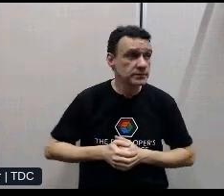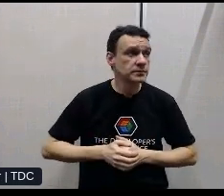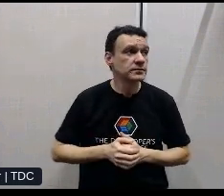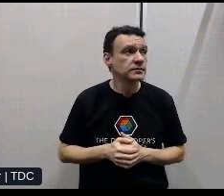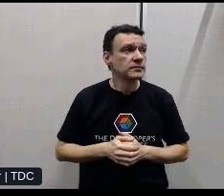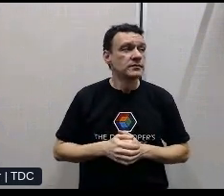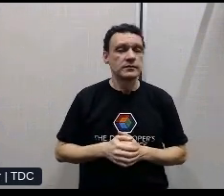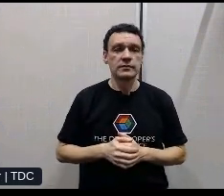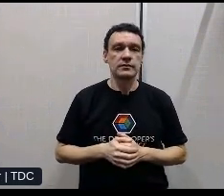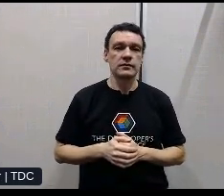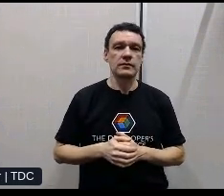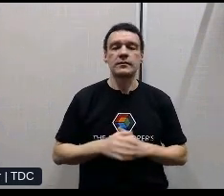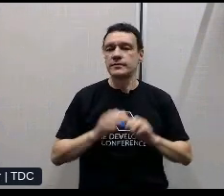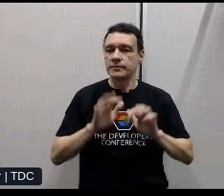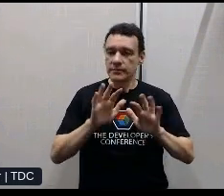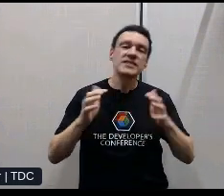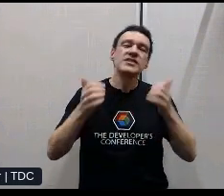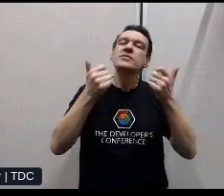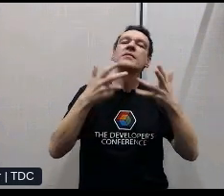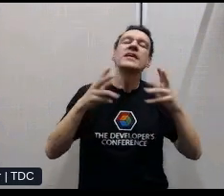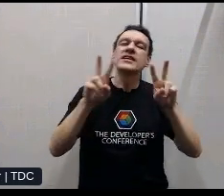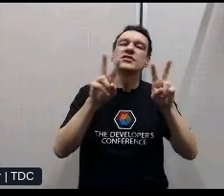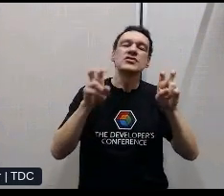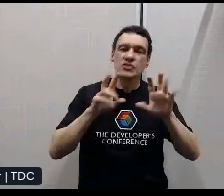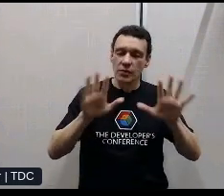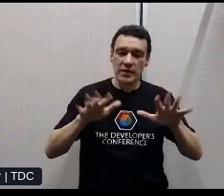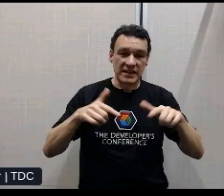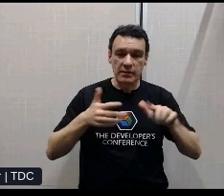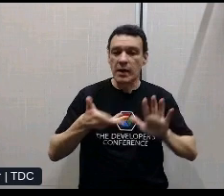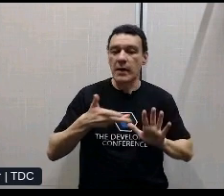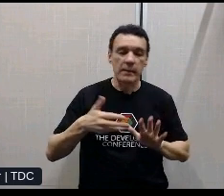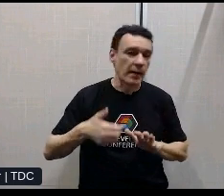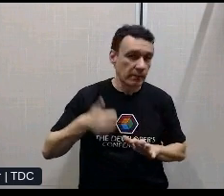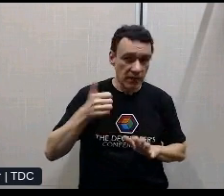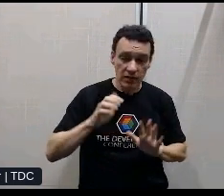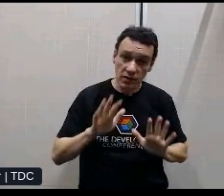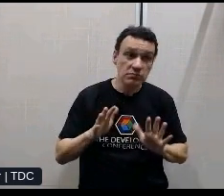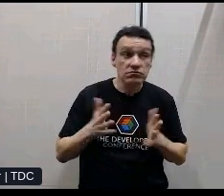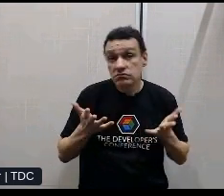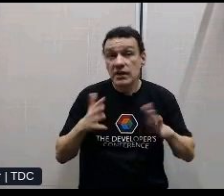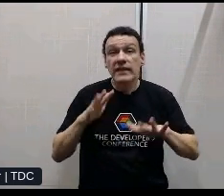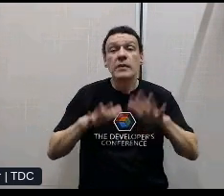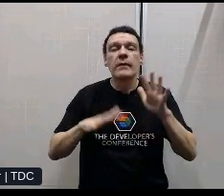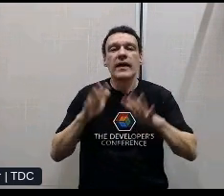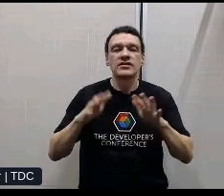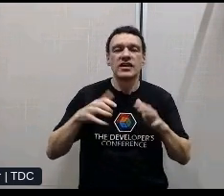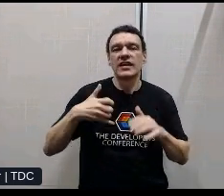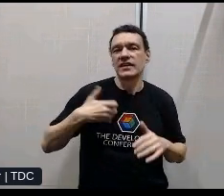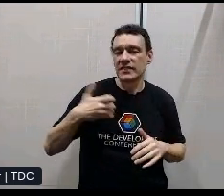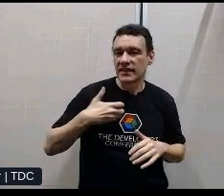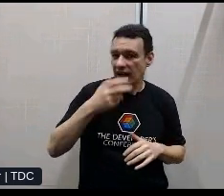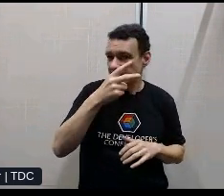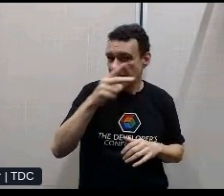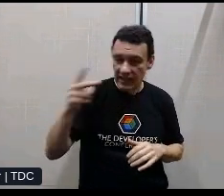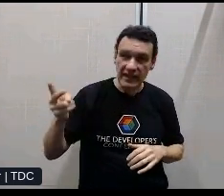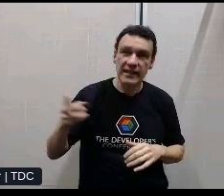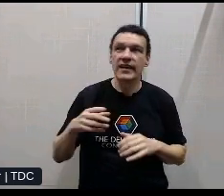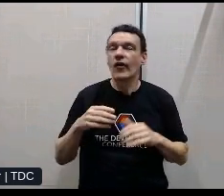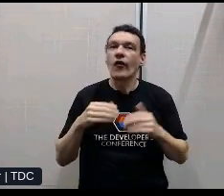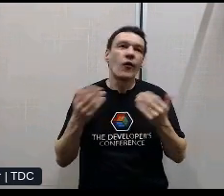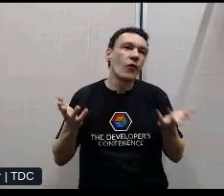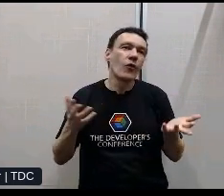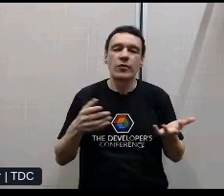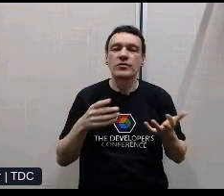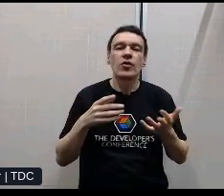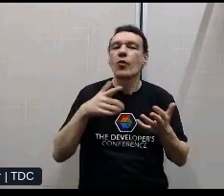quando a gente fala aumento de produtividade, dependendo da idade da pessoa, ou dependendo do acometimento que ela tem, ela precisa